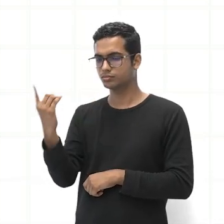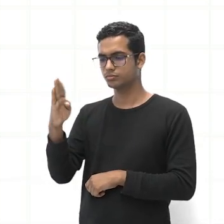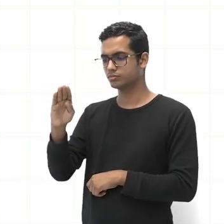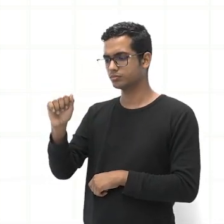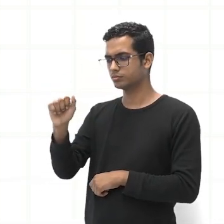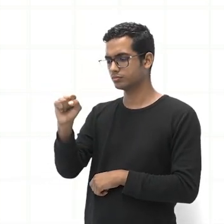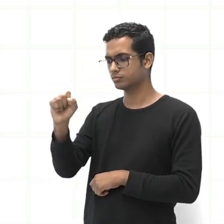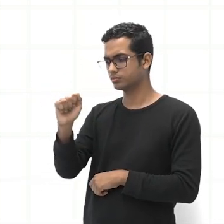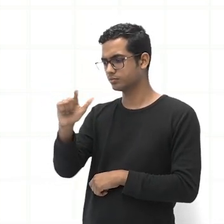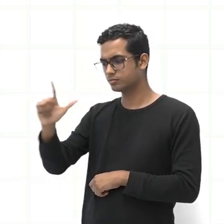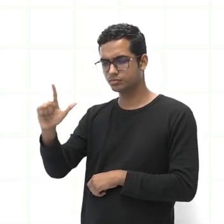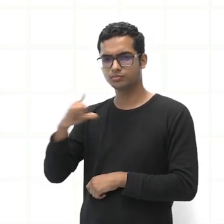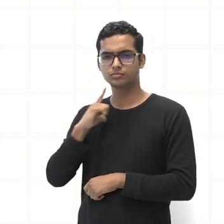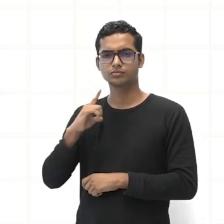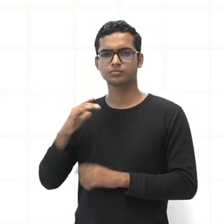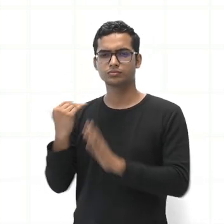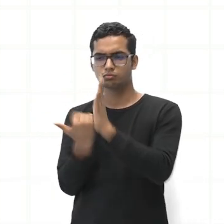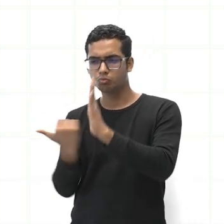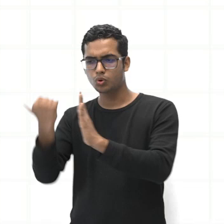ou